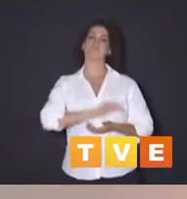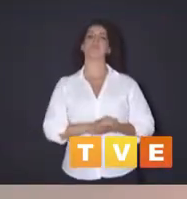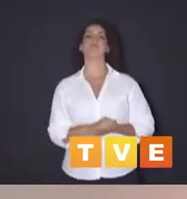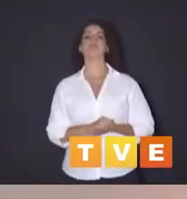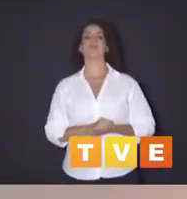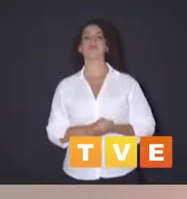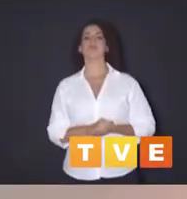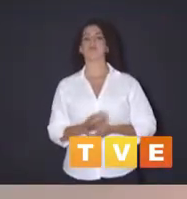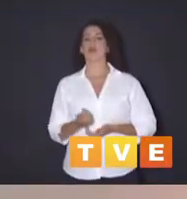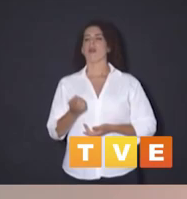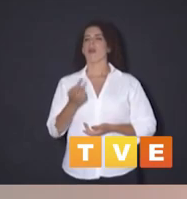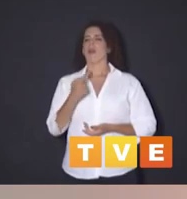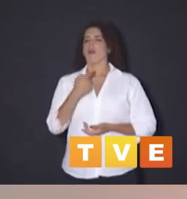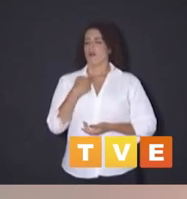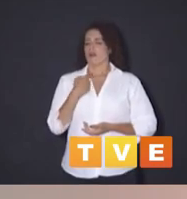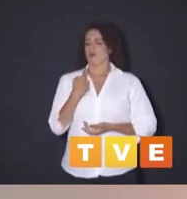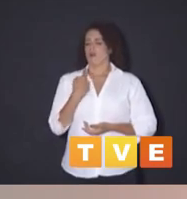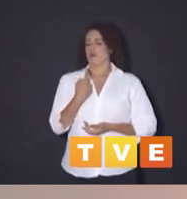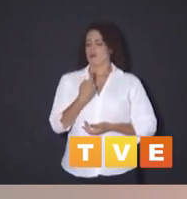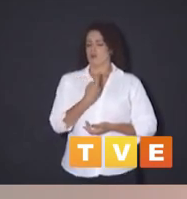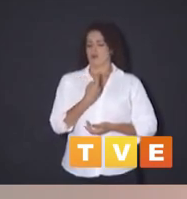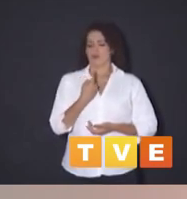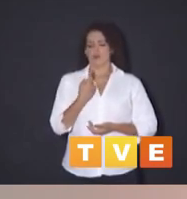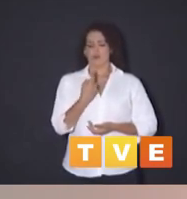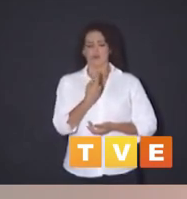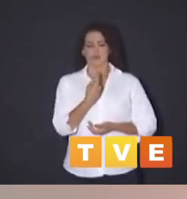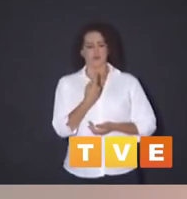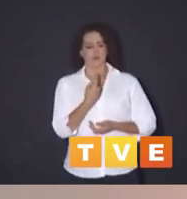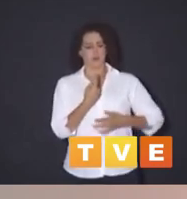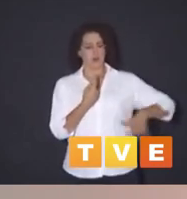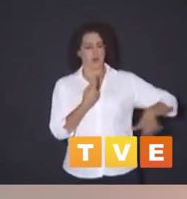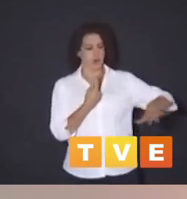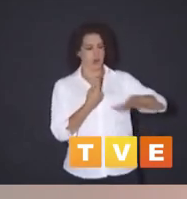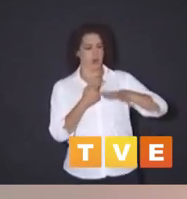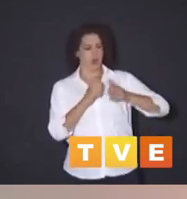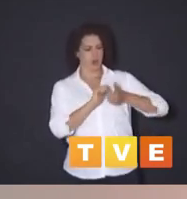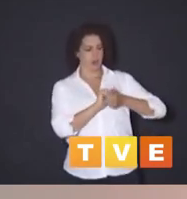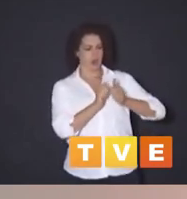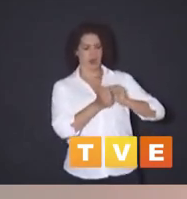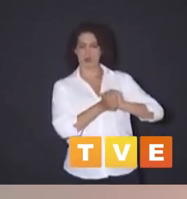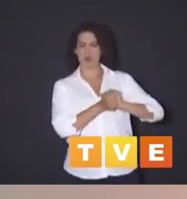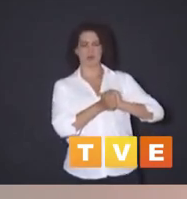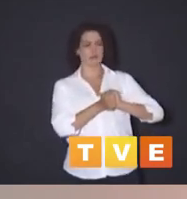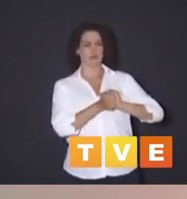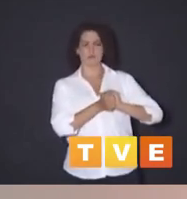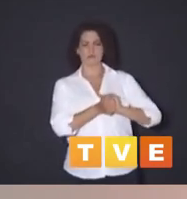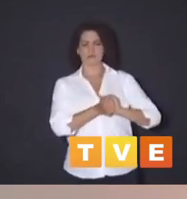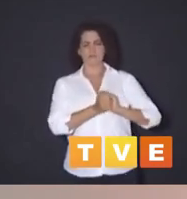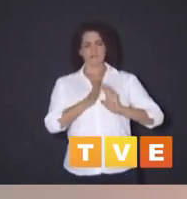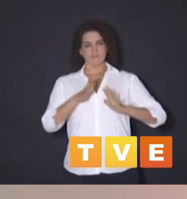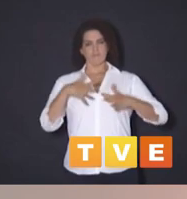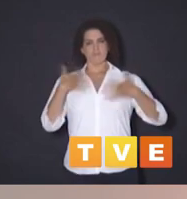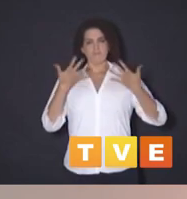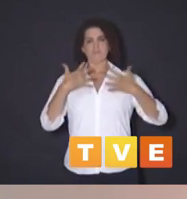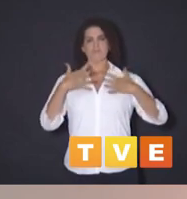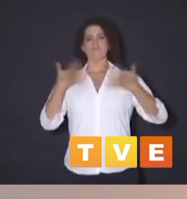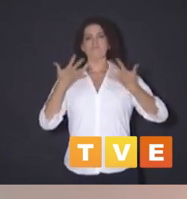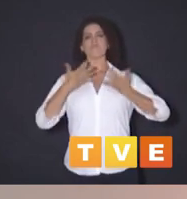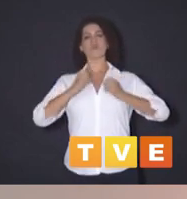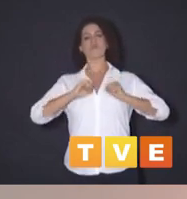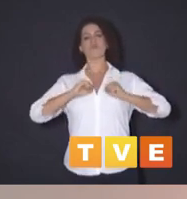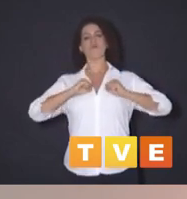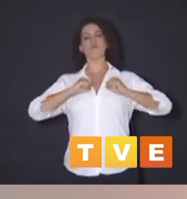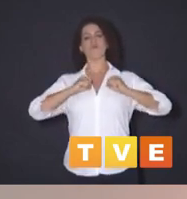não ficarei tão só no campo da arte e ânimo firme sobranceiro e forte